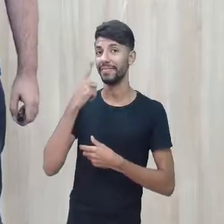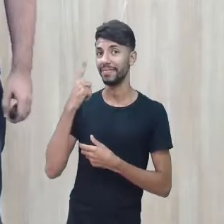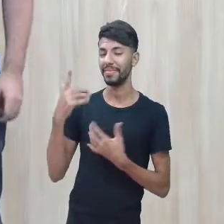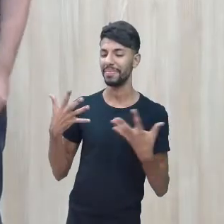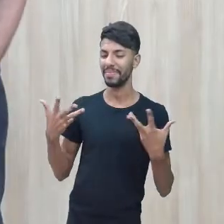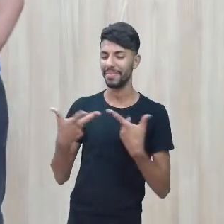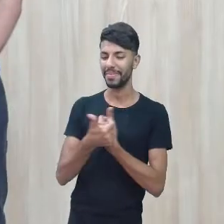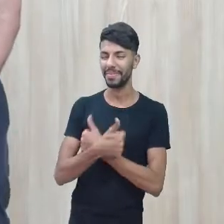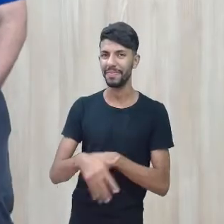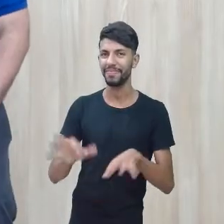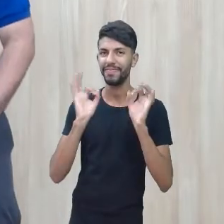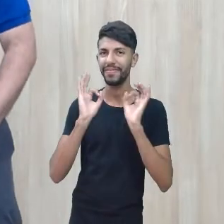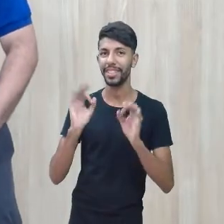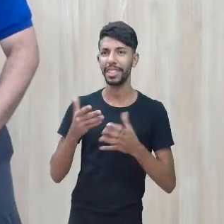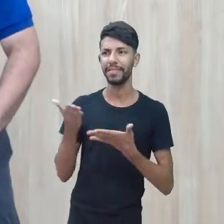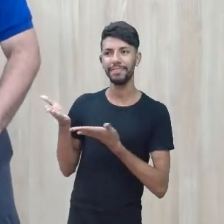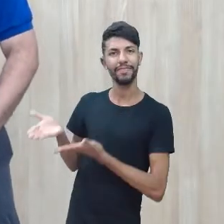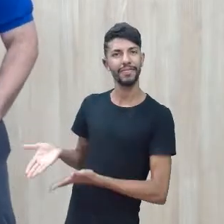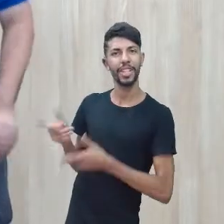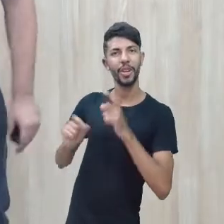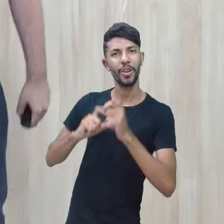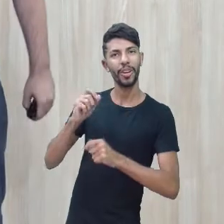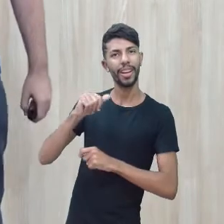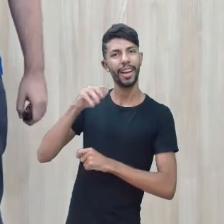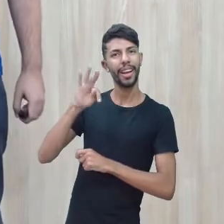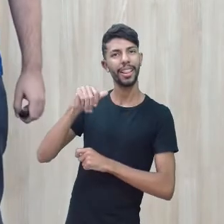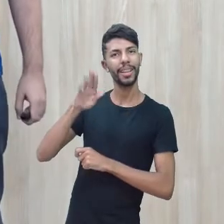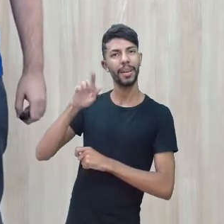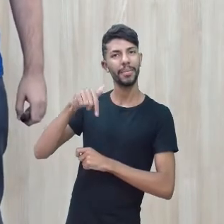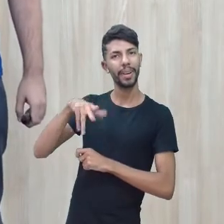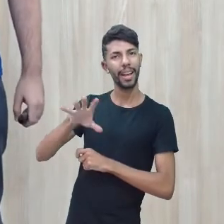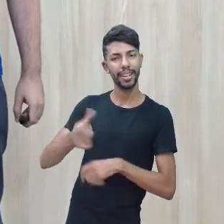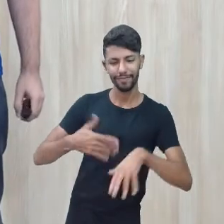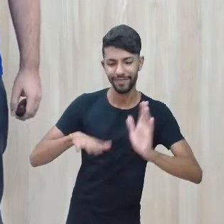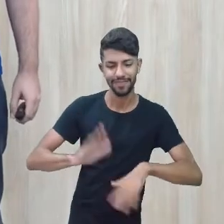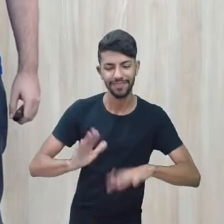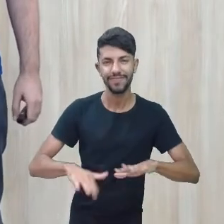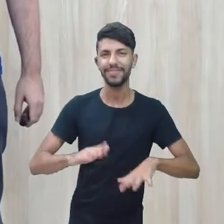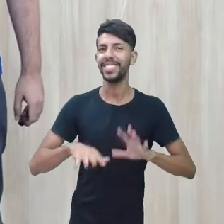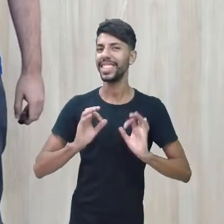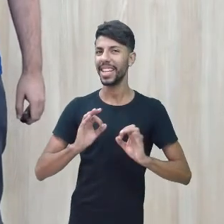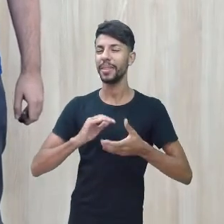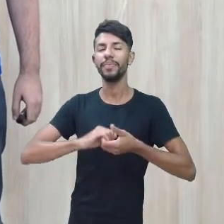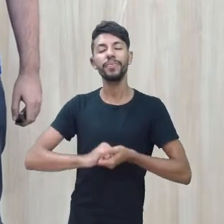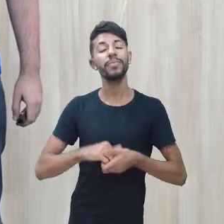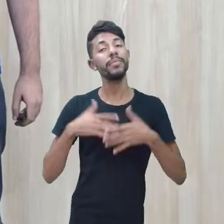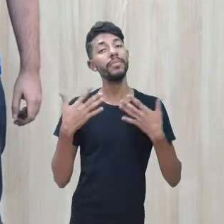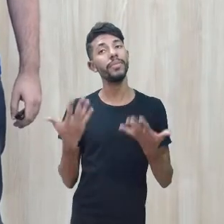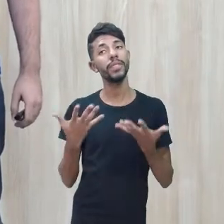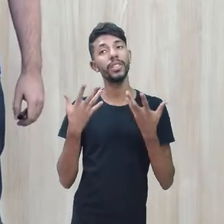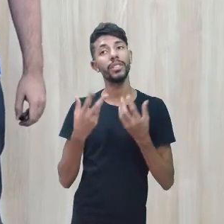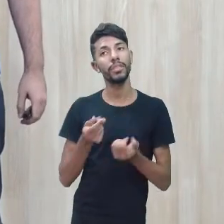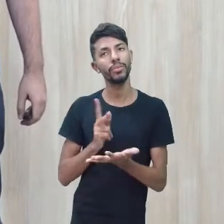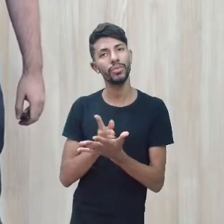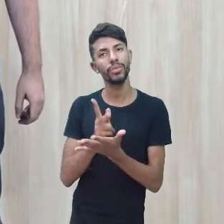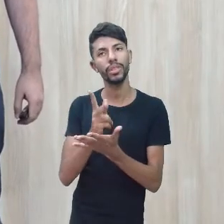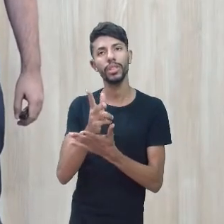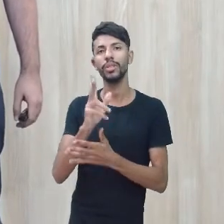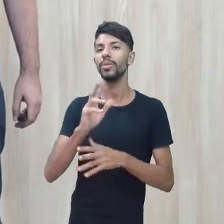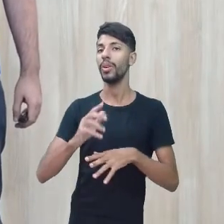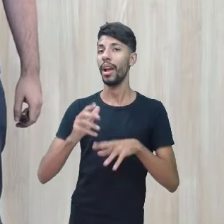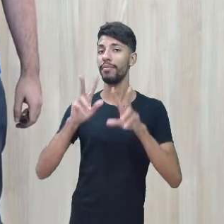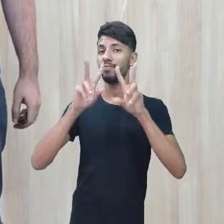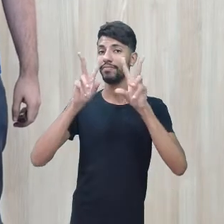Maravilha, maravilha total. E aqui o nosso querido atabaque, que eu me empolguei no início da aula. Então vamos agora continuar falando, né? Que